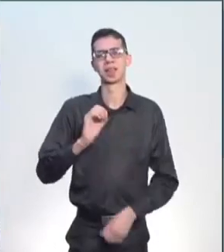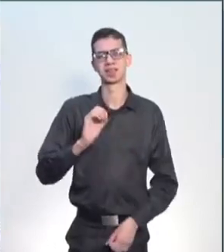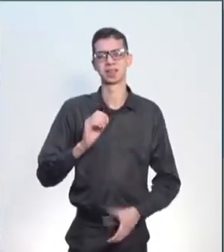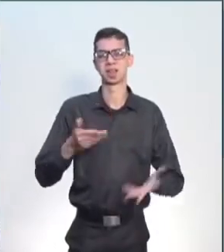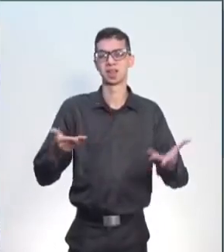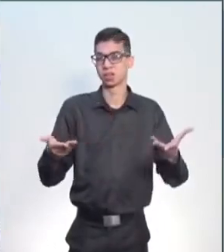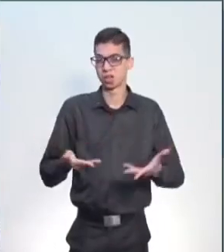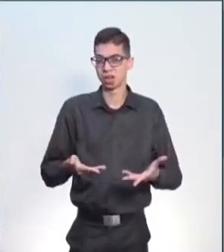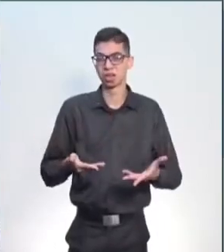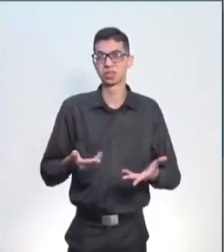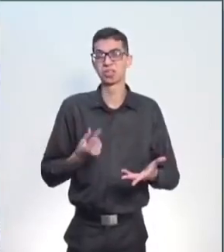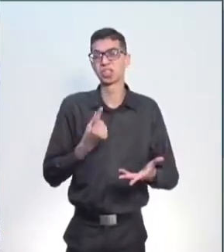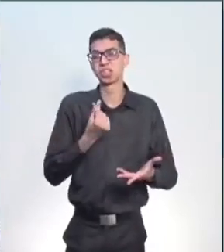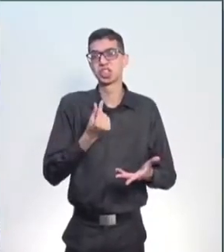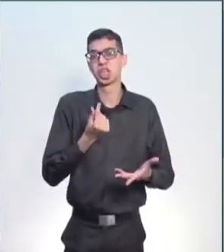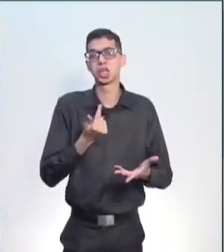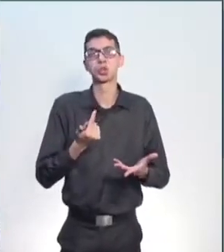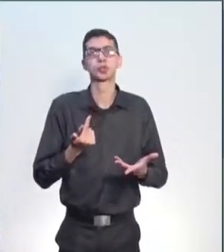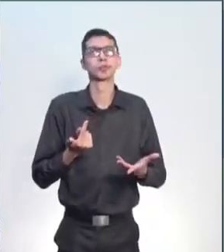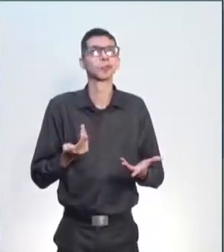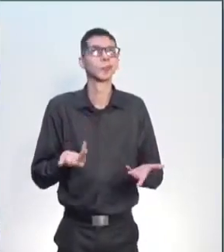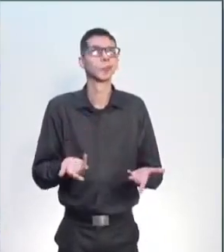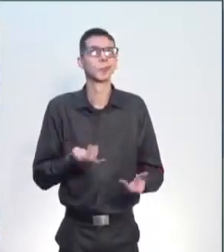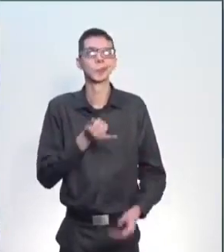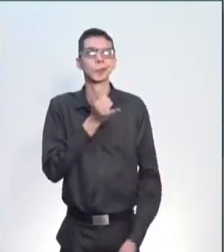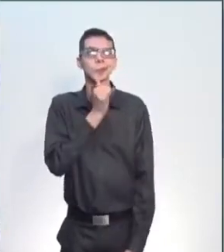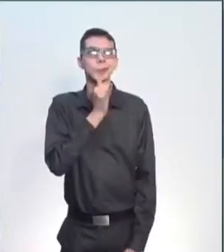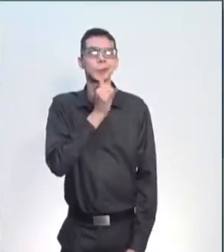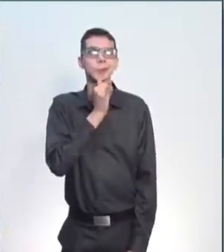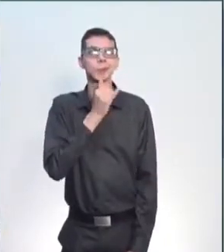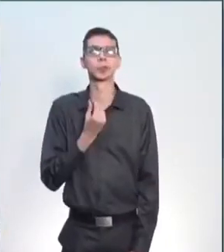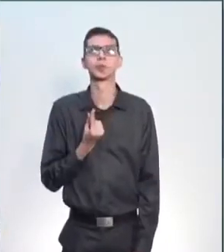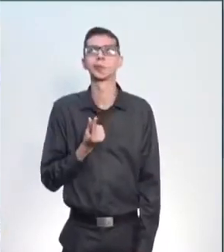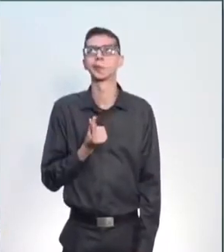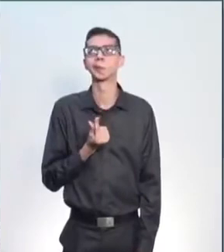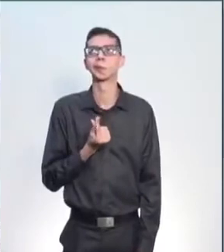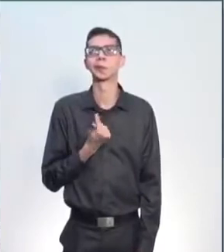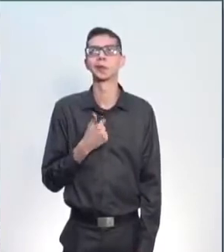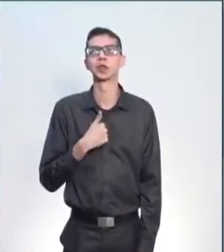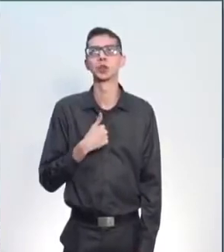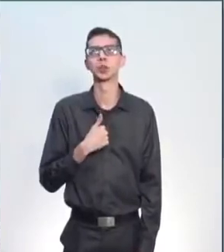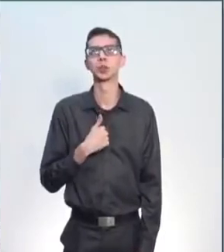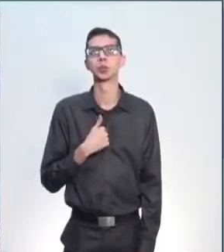quero que esse dinheiro vá, sei lá, eu quero dar